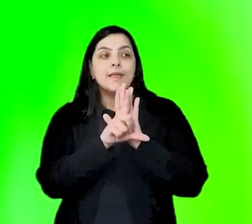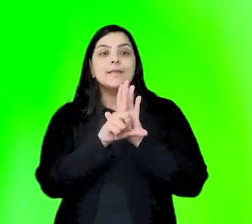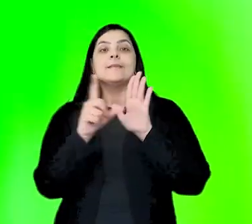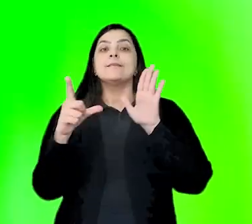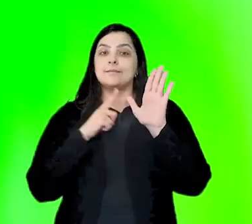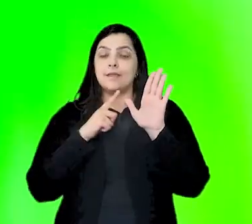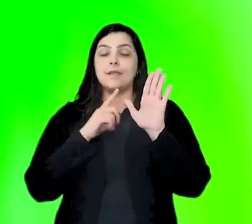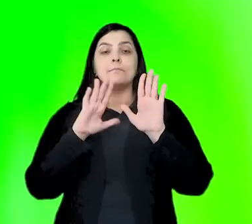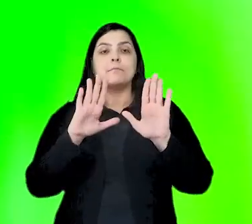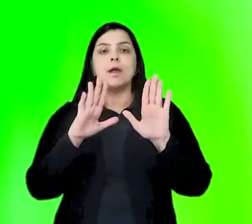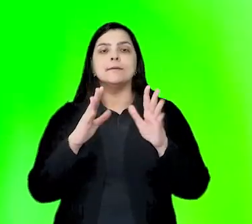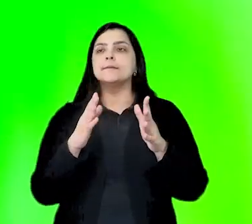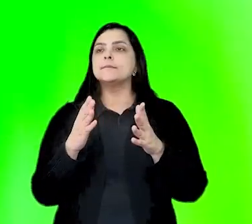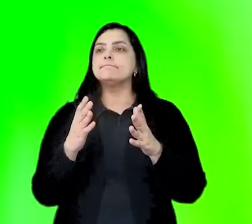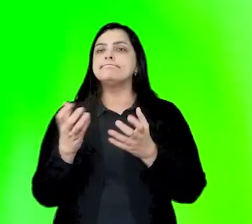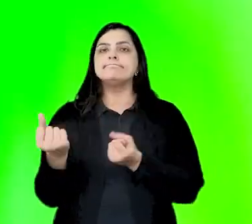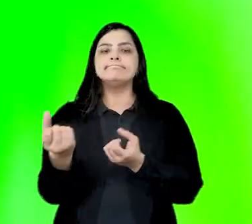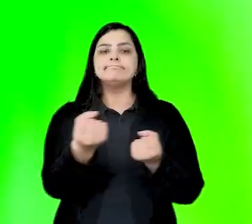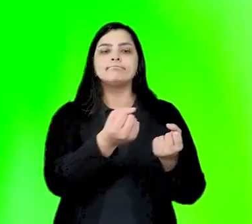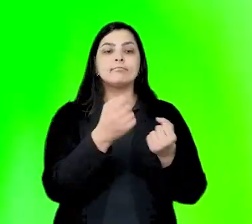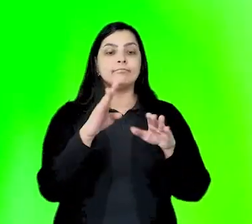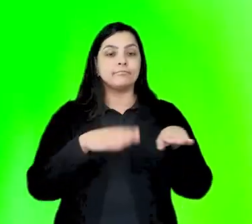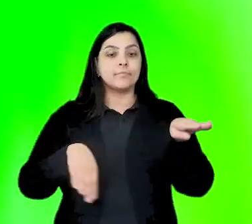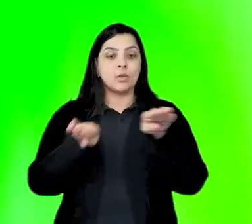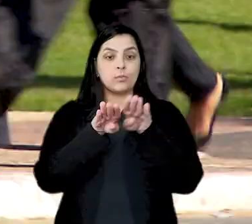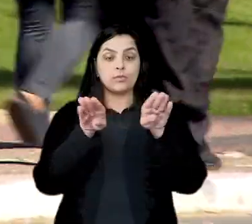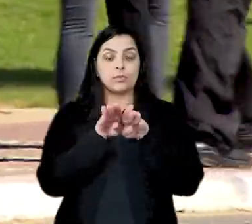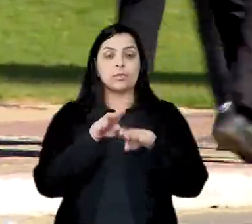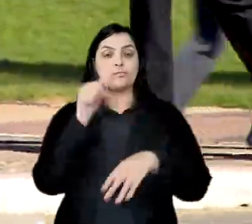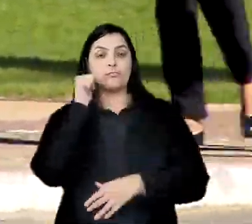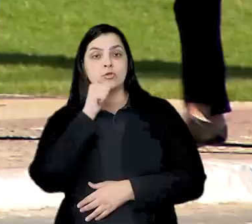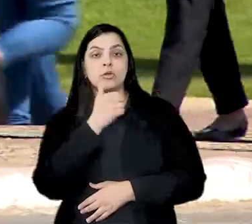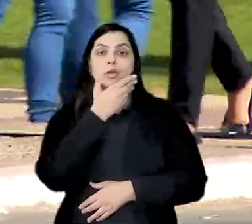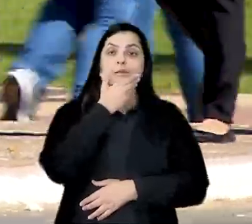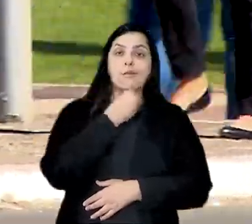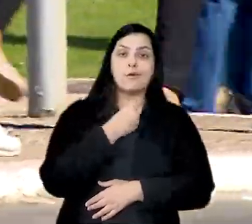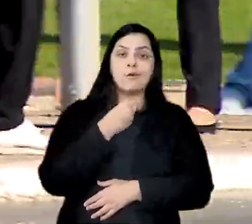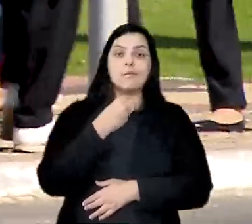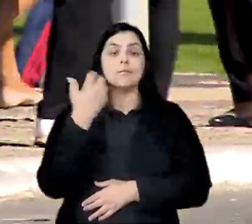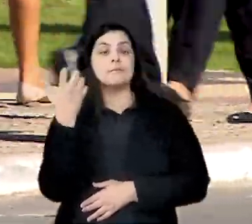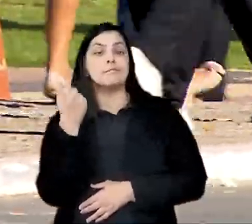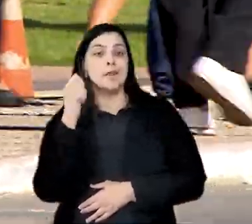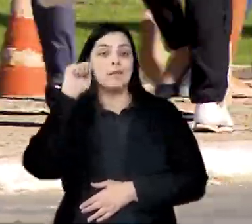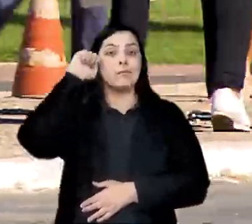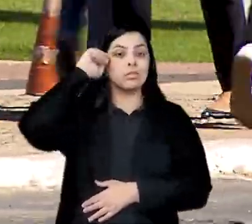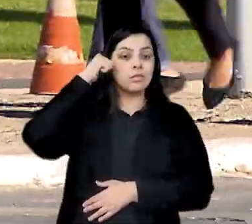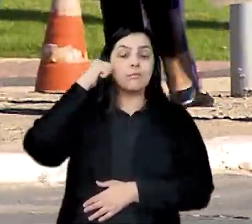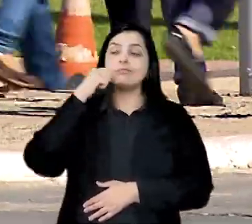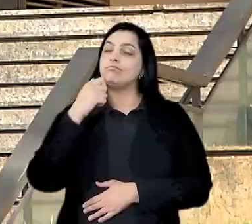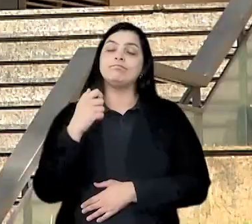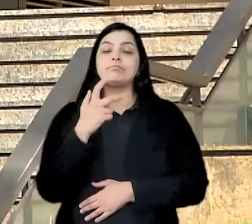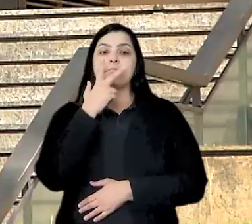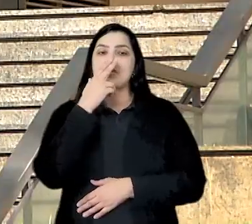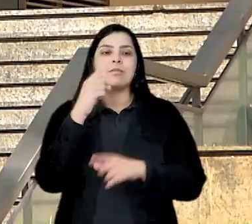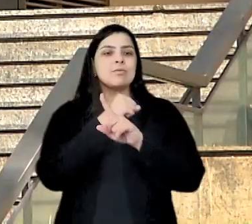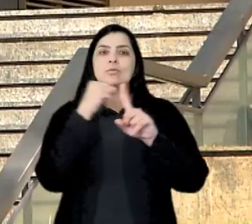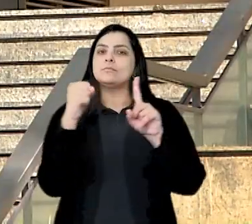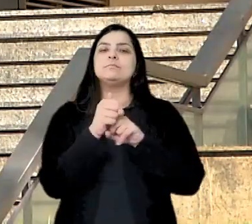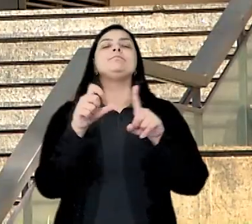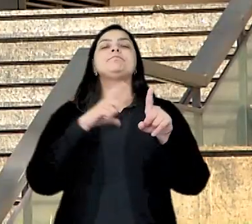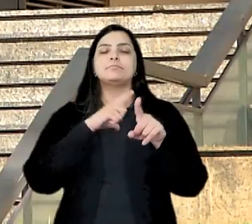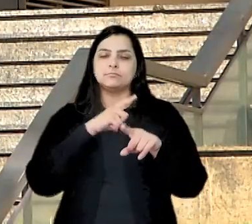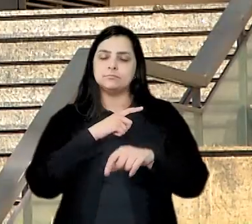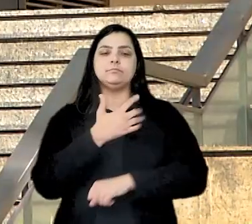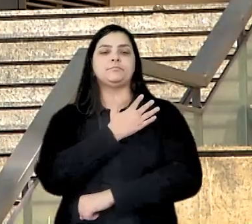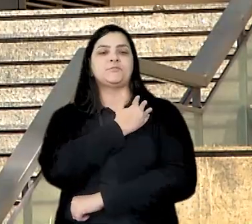que não pega, né? E a igualdade entre mulheres e homens, entre brancos e negros, é uma coisa que ainda não pegou. A nossa sociedade,